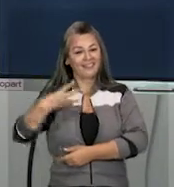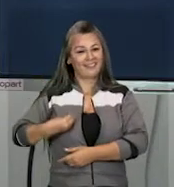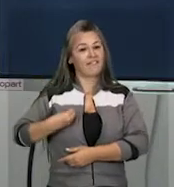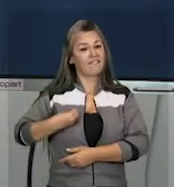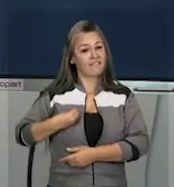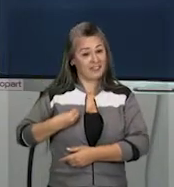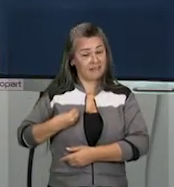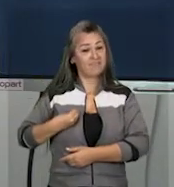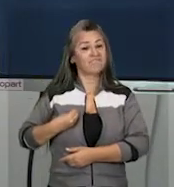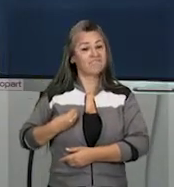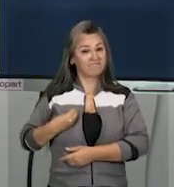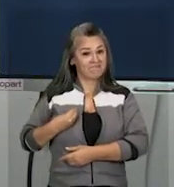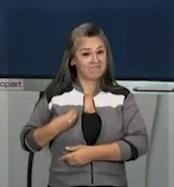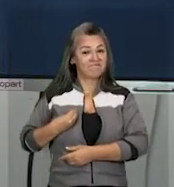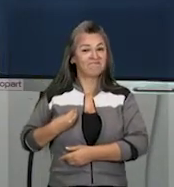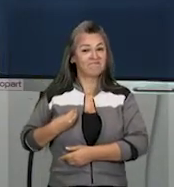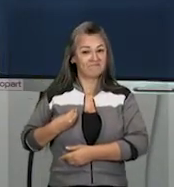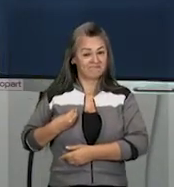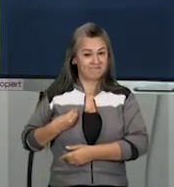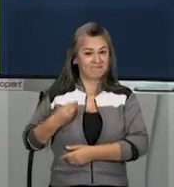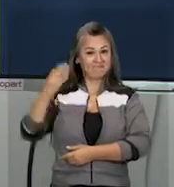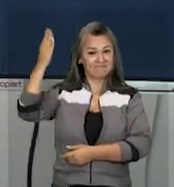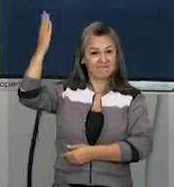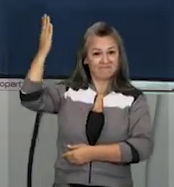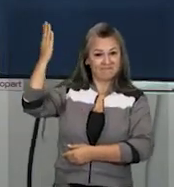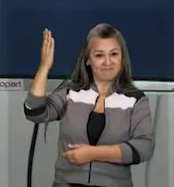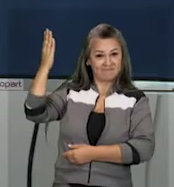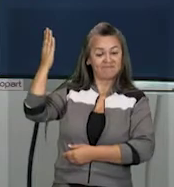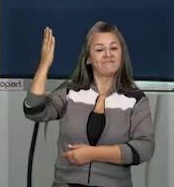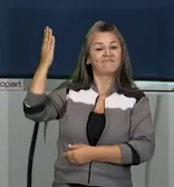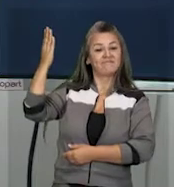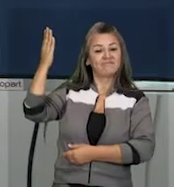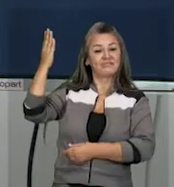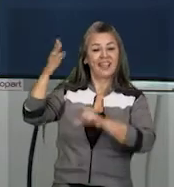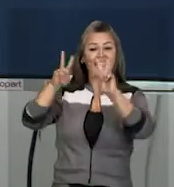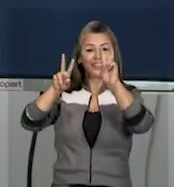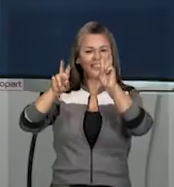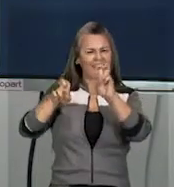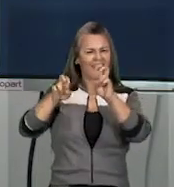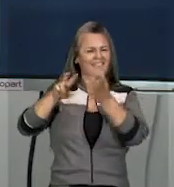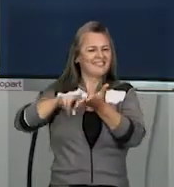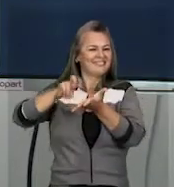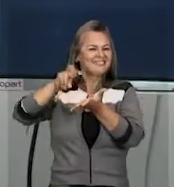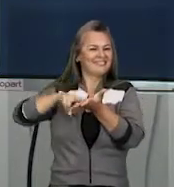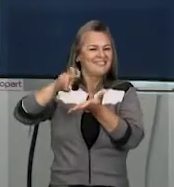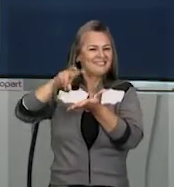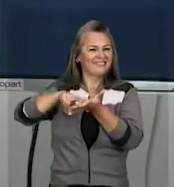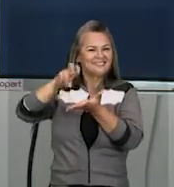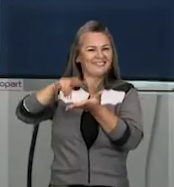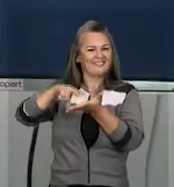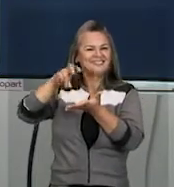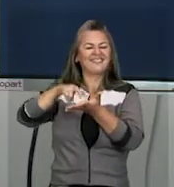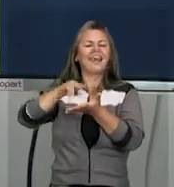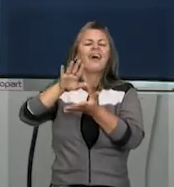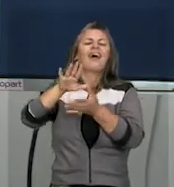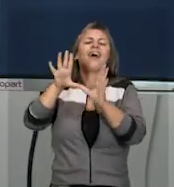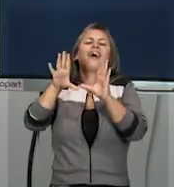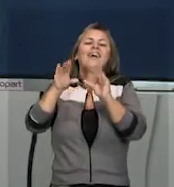mais leves, porque querem trazer essa sensação de alegria, mas muitas vezes também